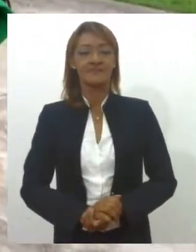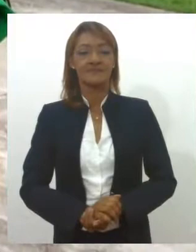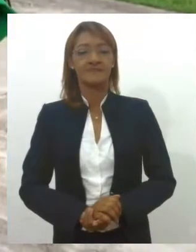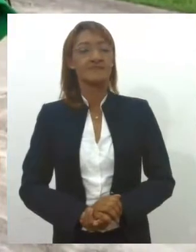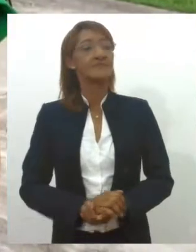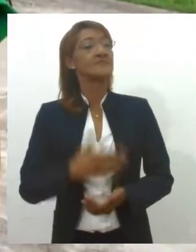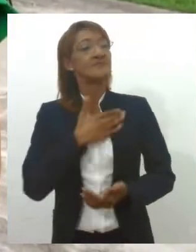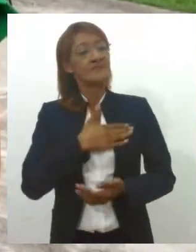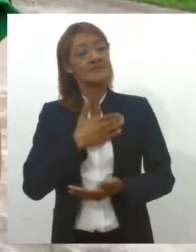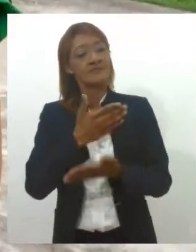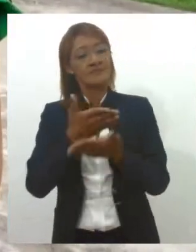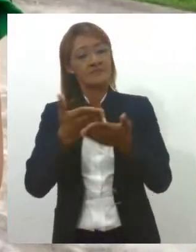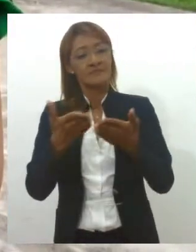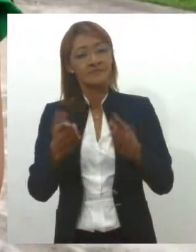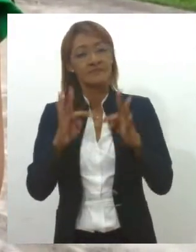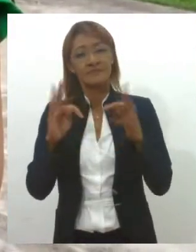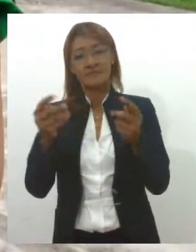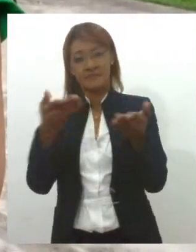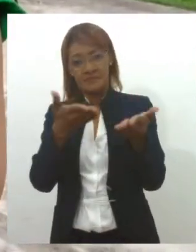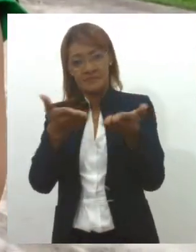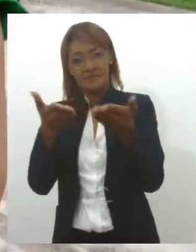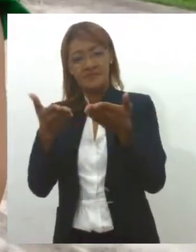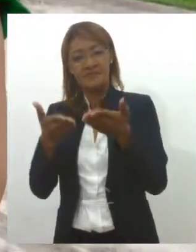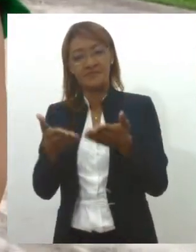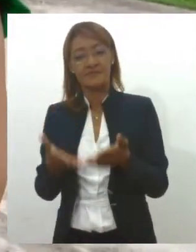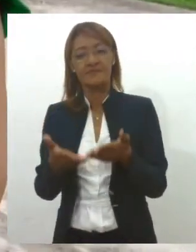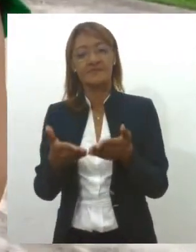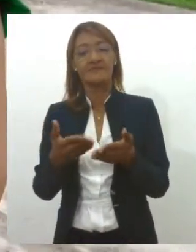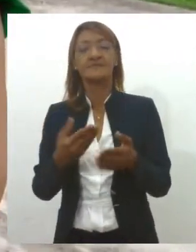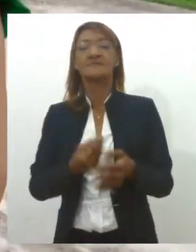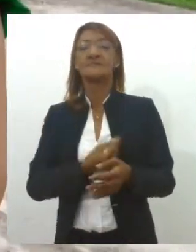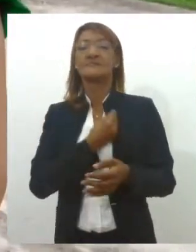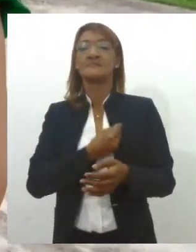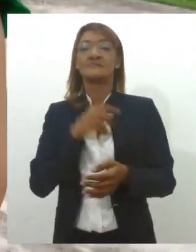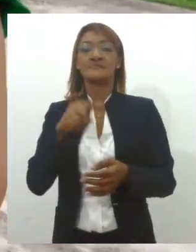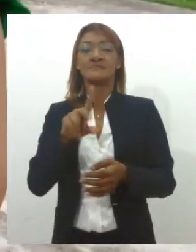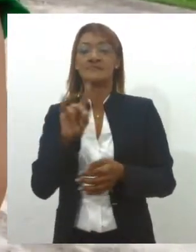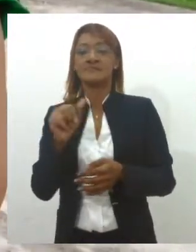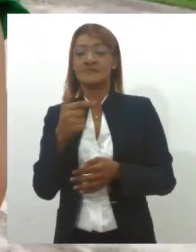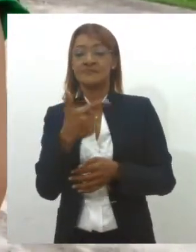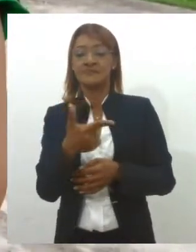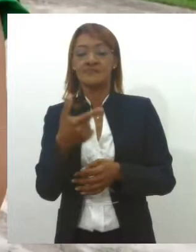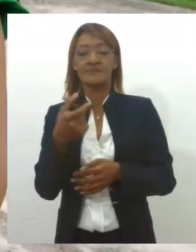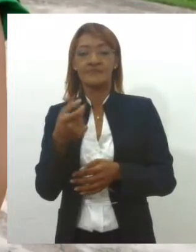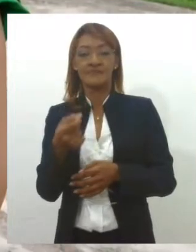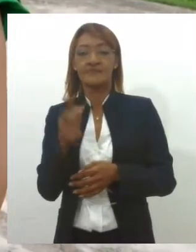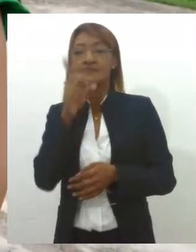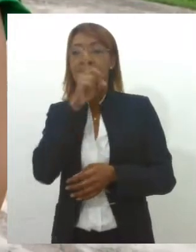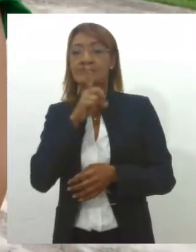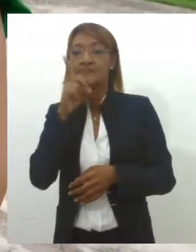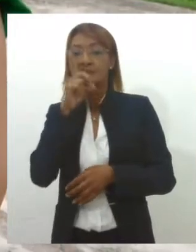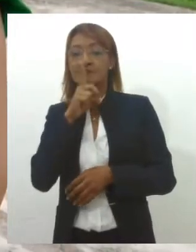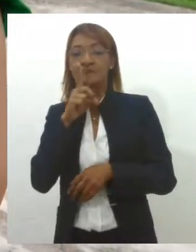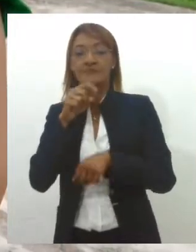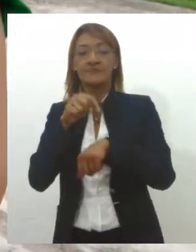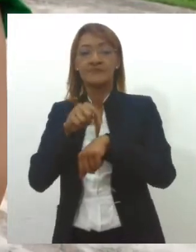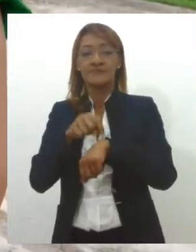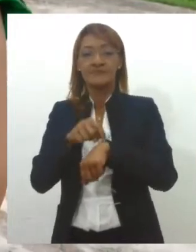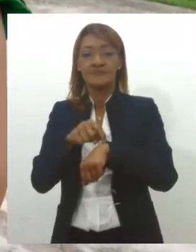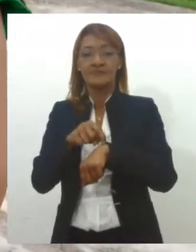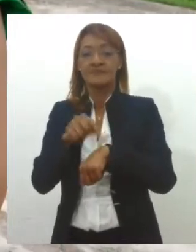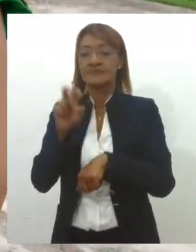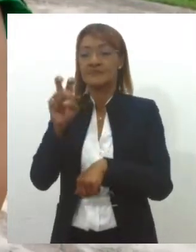gostaria de convidar a todos para se fazerem presentes aqui no dia 2016 domingo às 17 30 horas